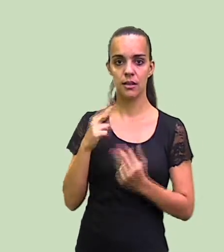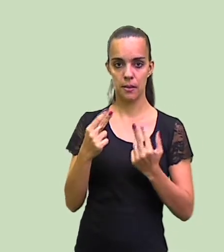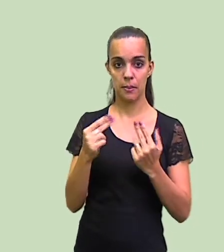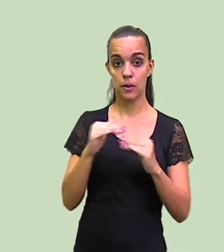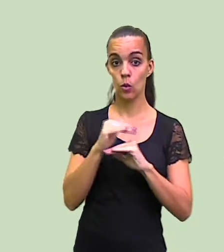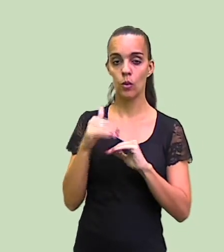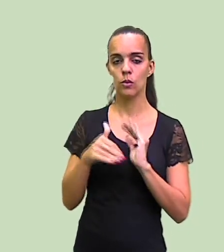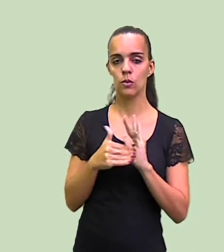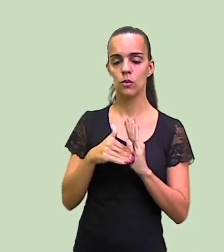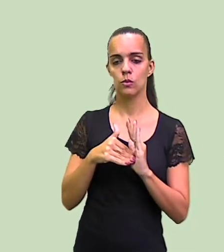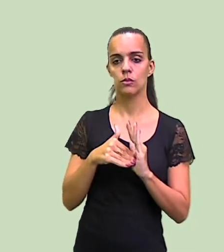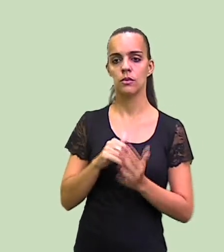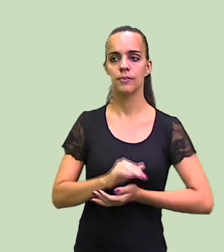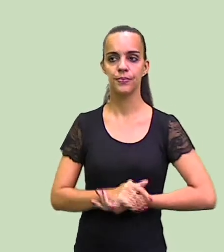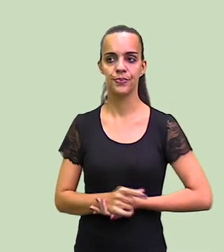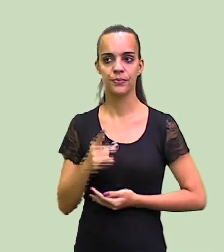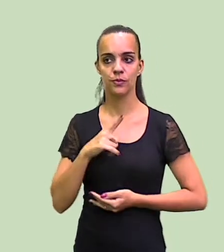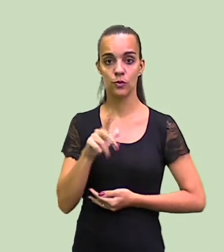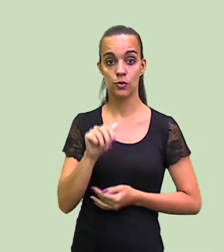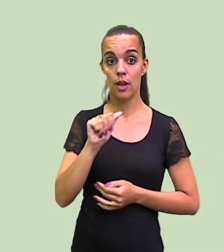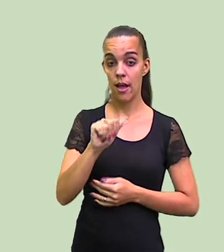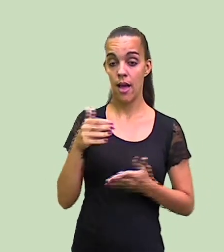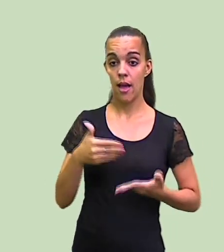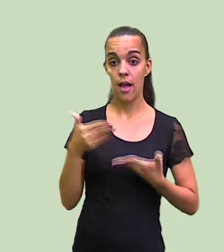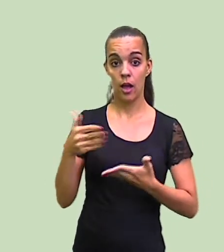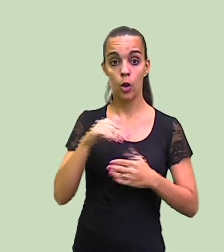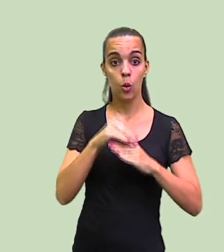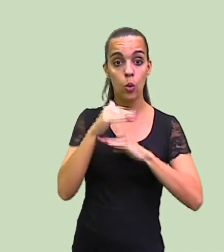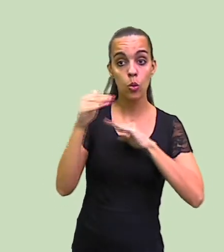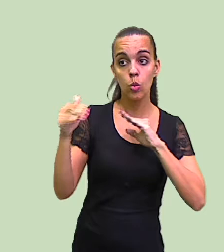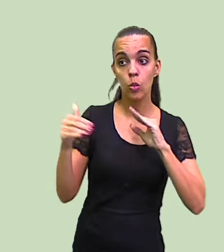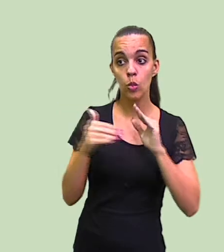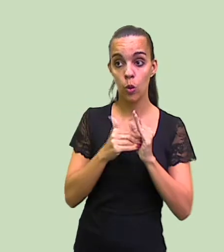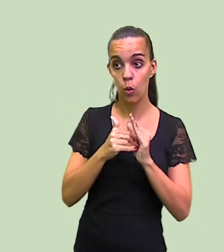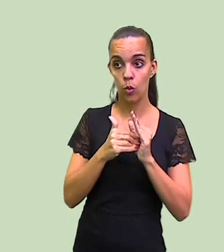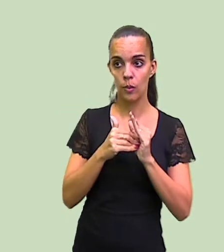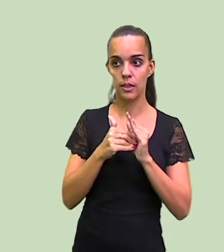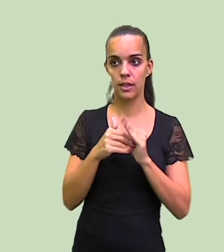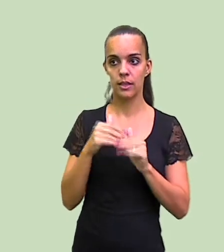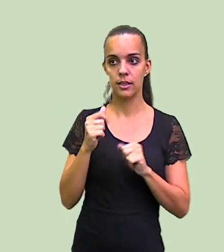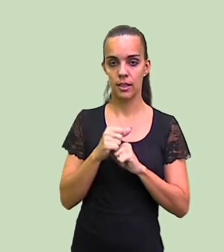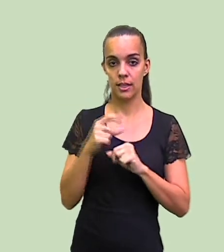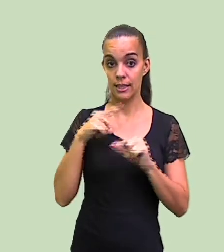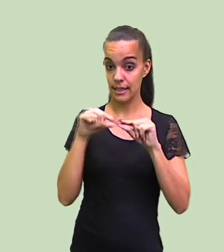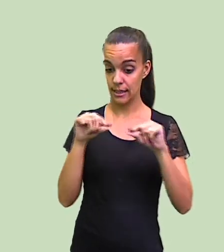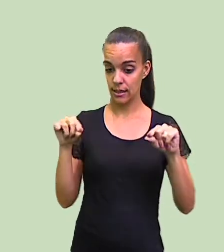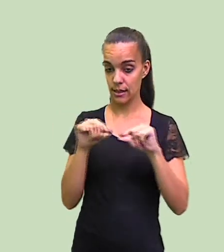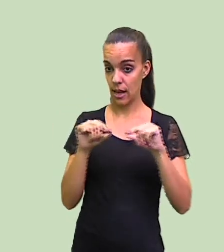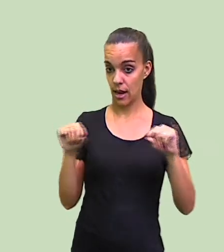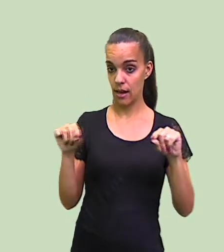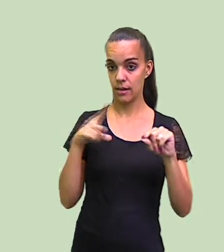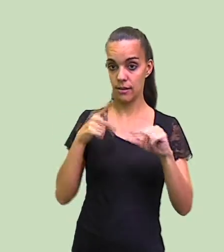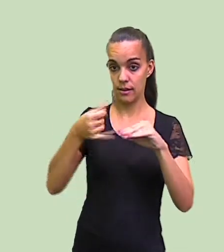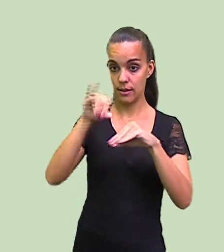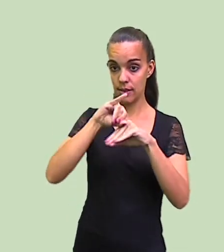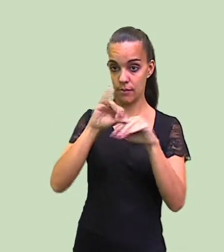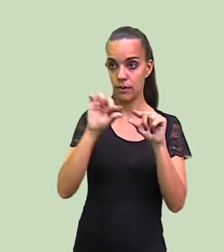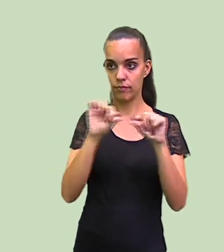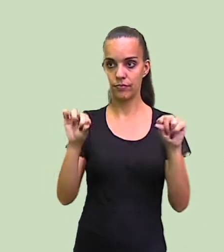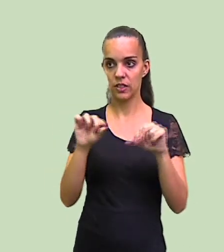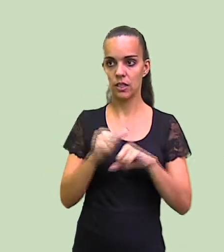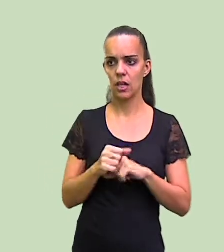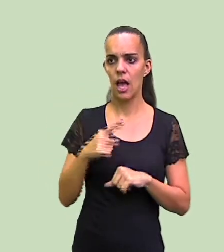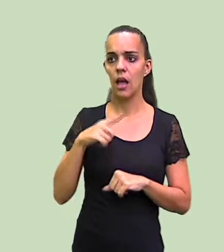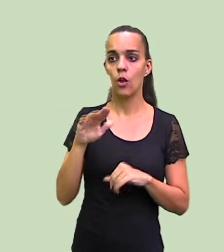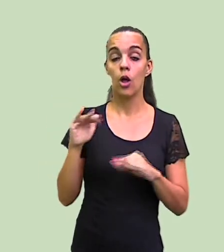Olha só. A, todos, aí você coloca em cima da linha. Não esquece da linha. Aí eu posso